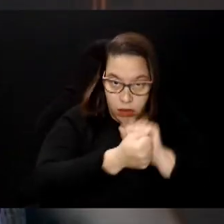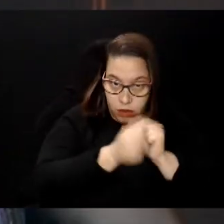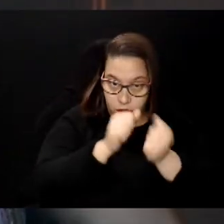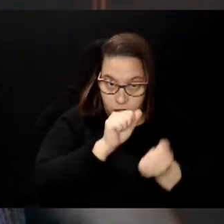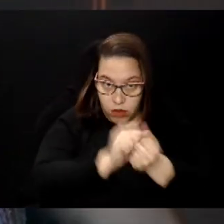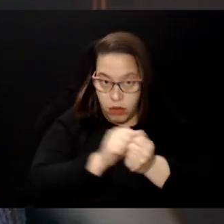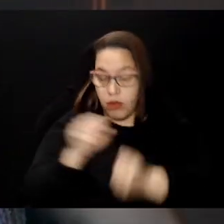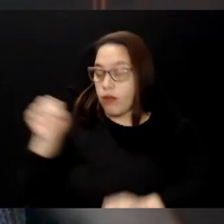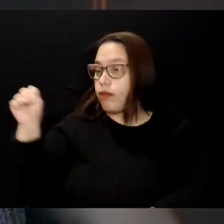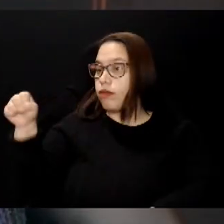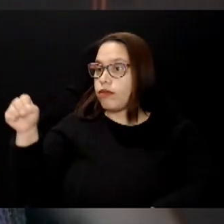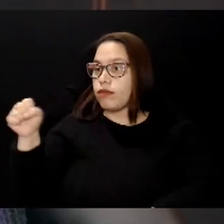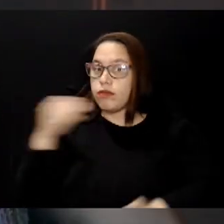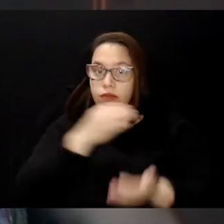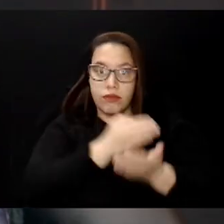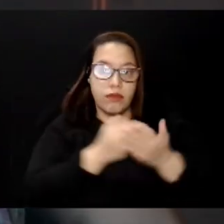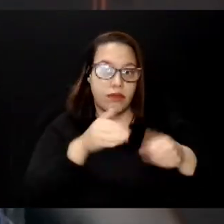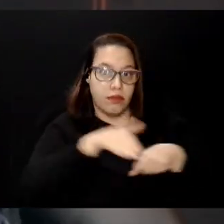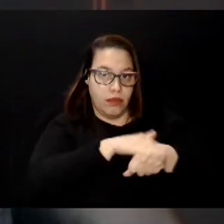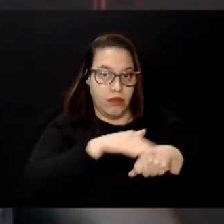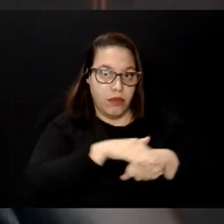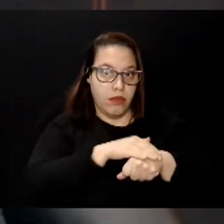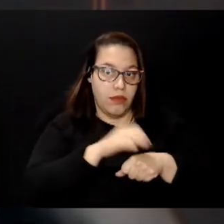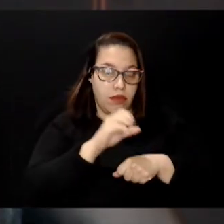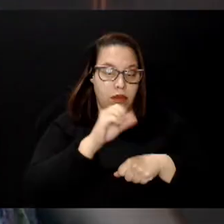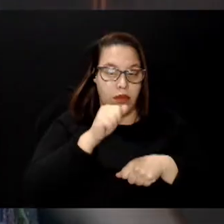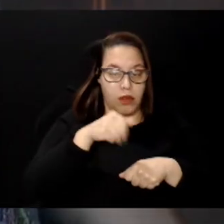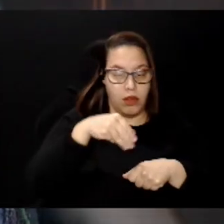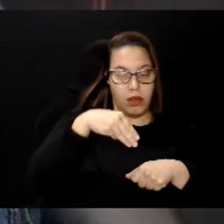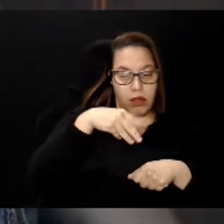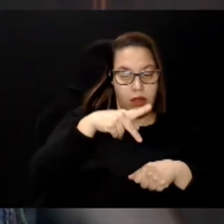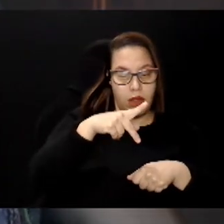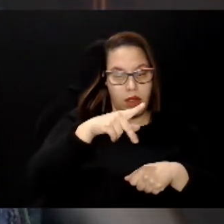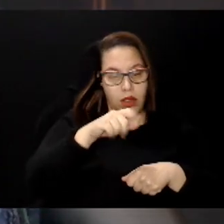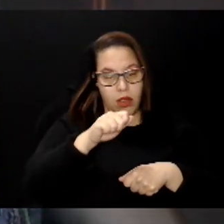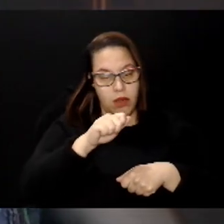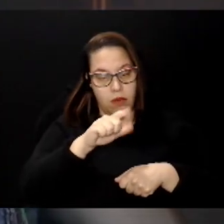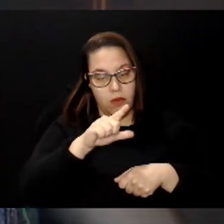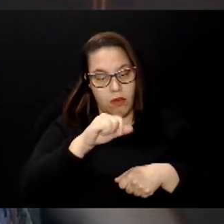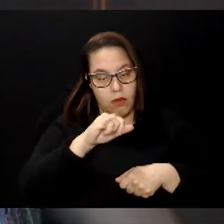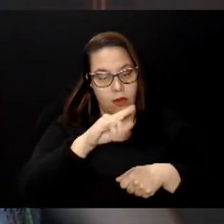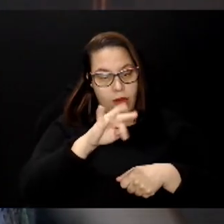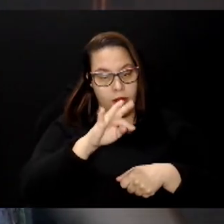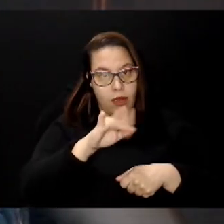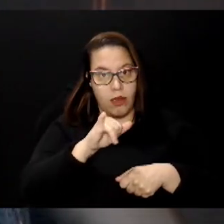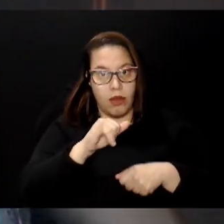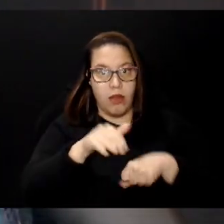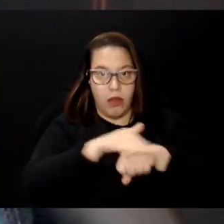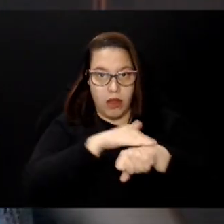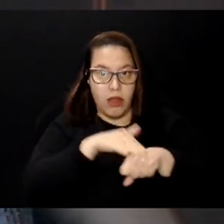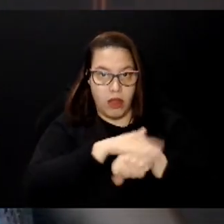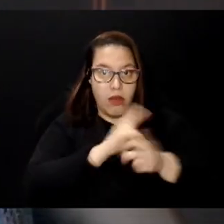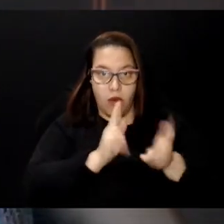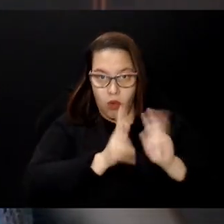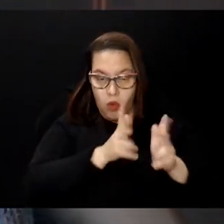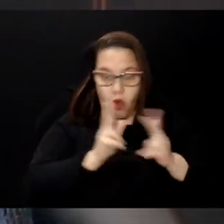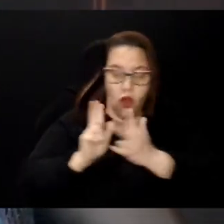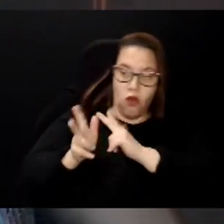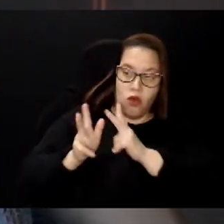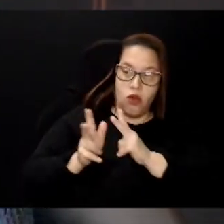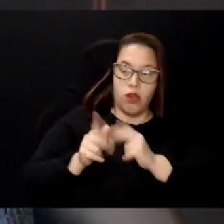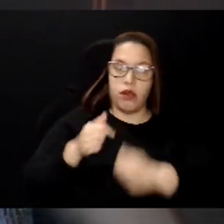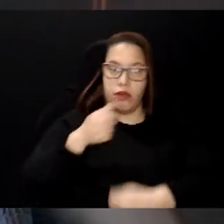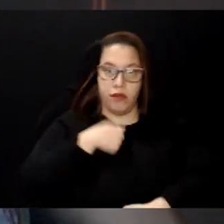começo a conversar com o copilot. Eu estou falando copilot porque eu não sei se tem outro que conversa, assim, né? E aí o que eu